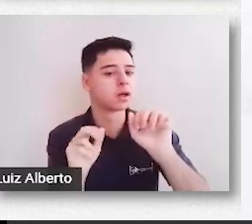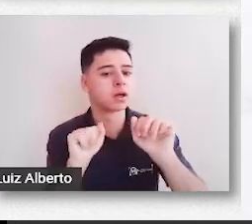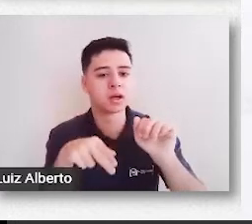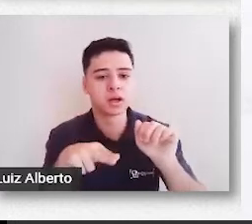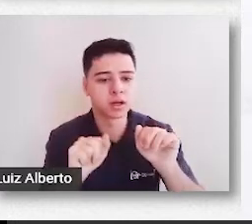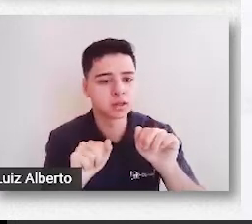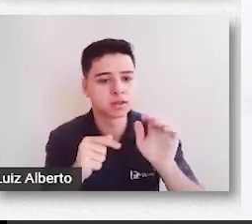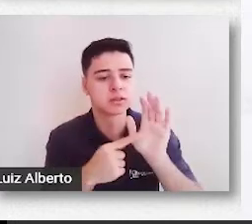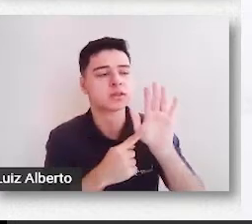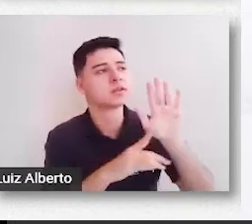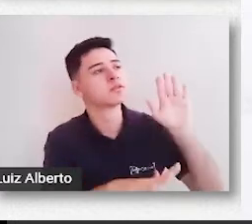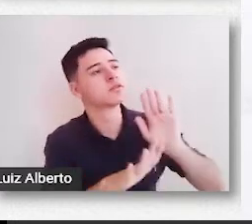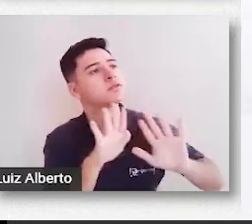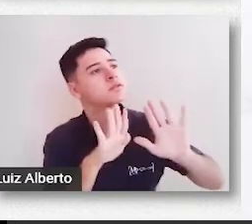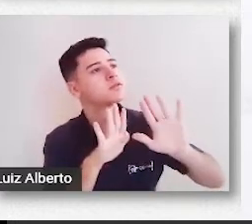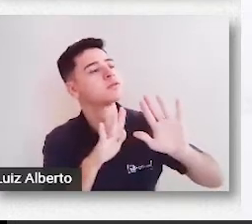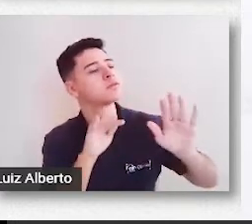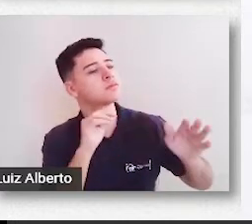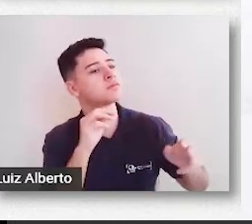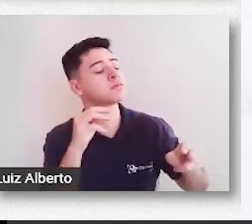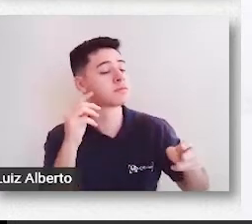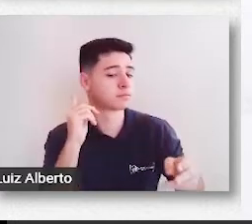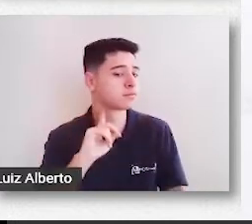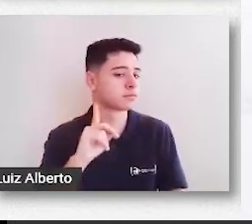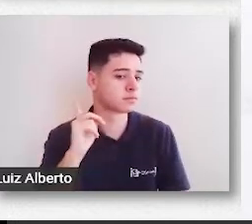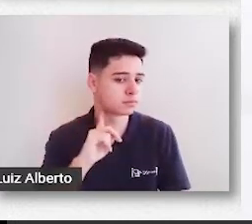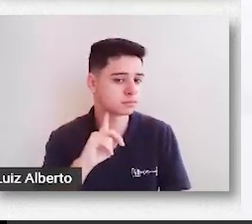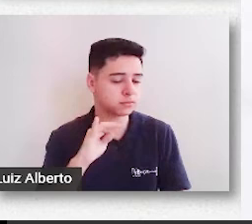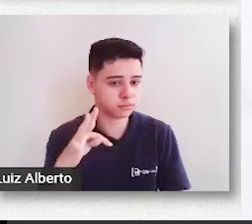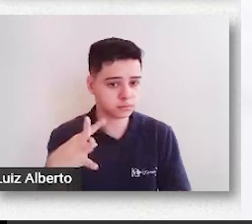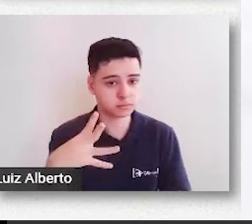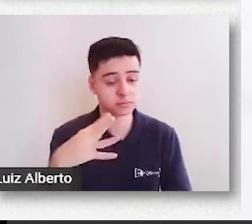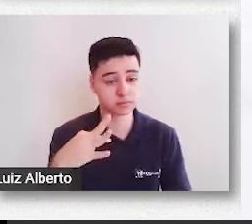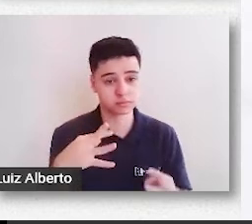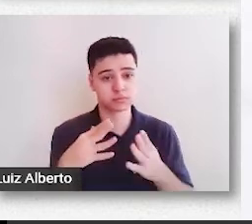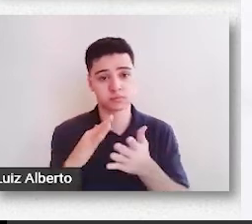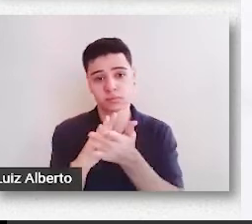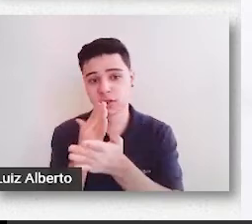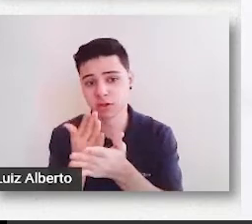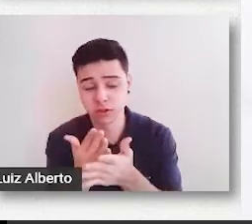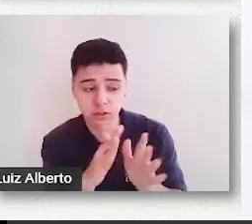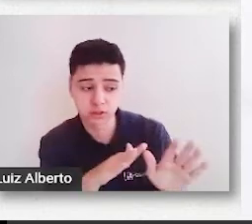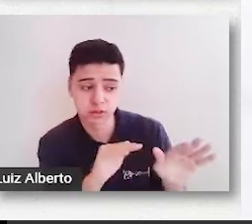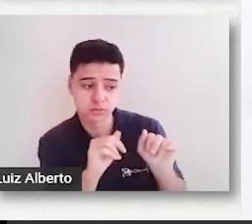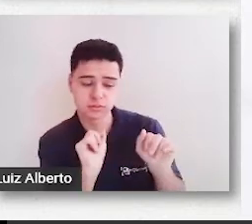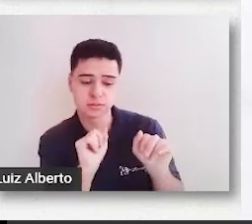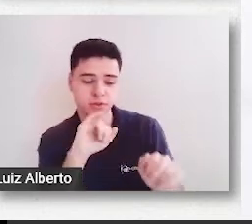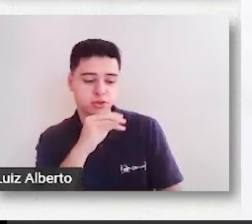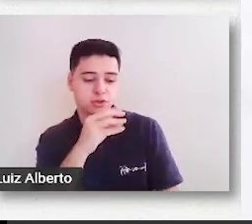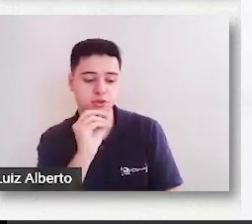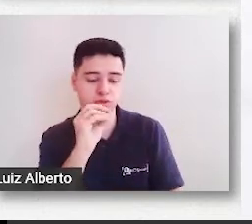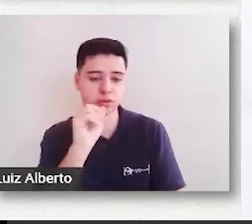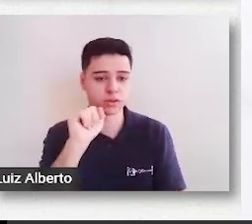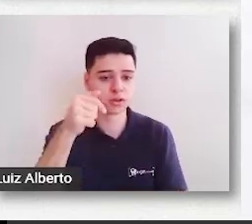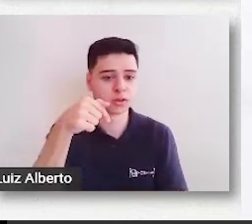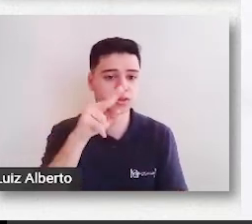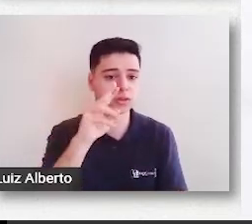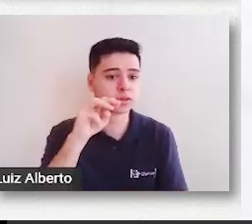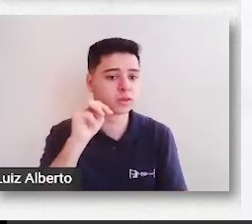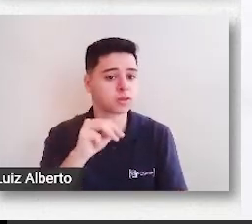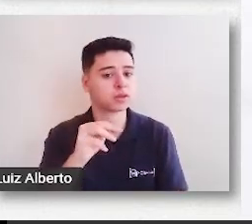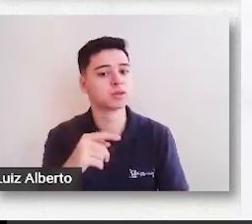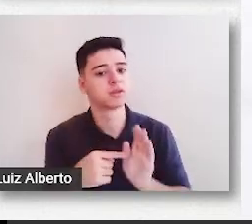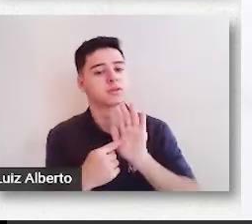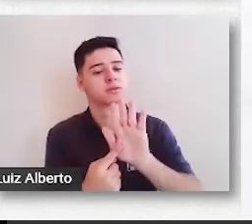Minas, ela acaba puxando um pouco também, né, a figura de Joaquim, principalmente a partir